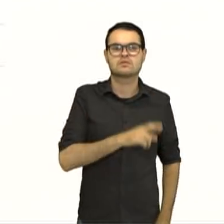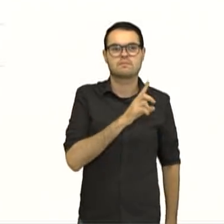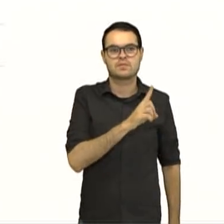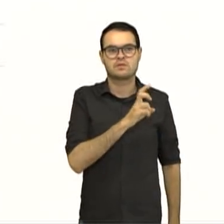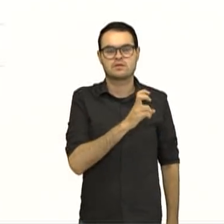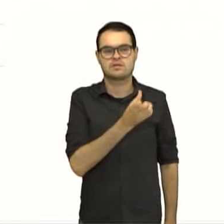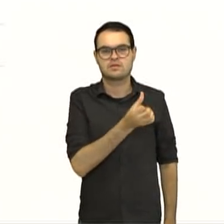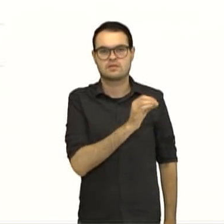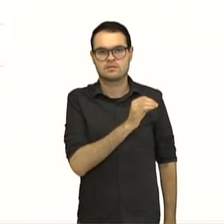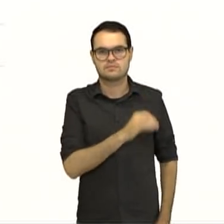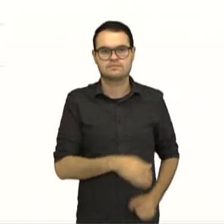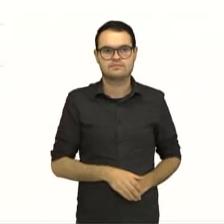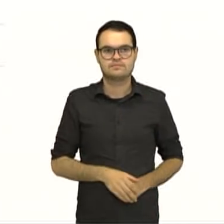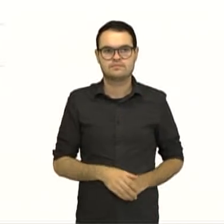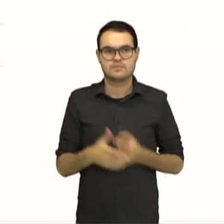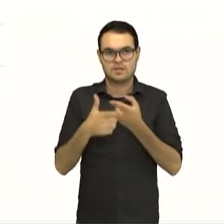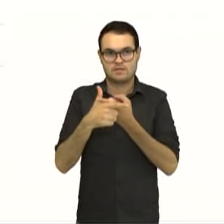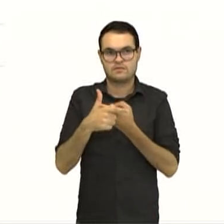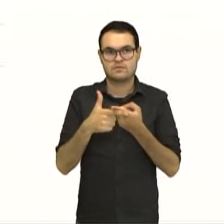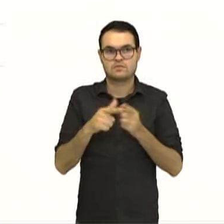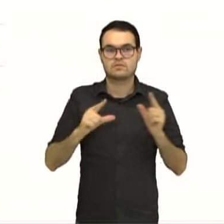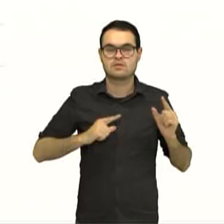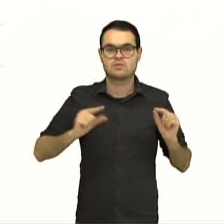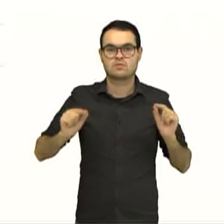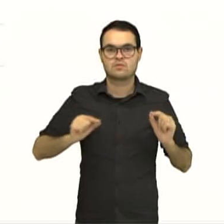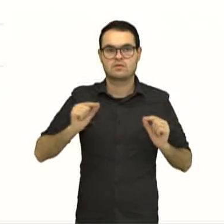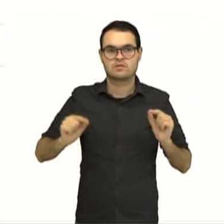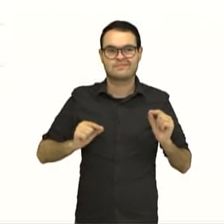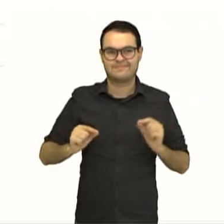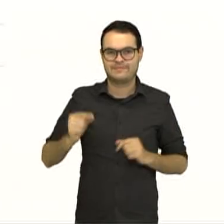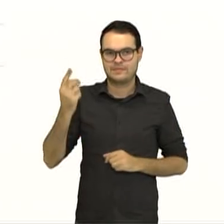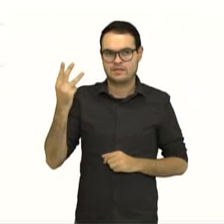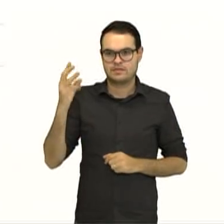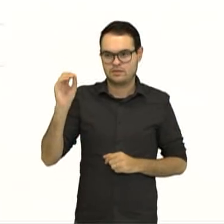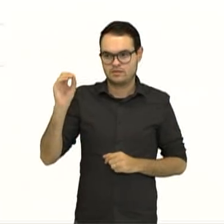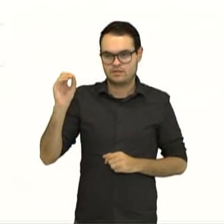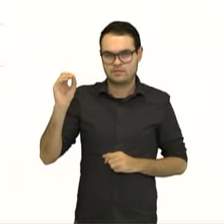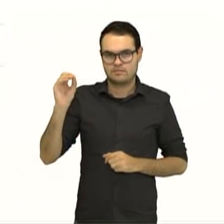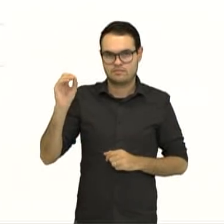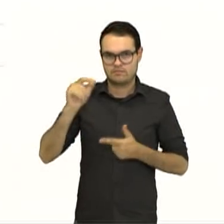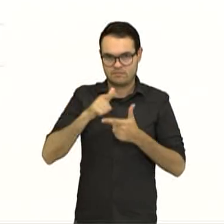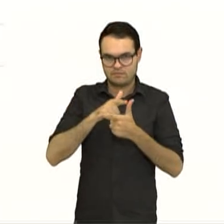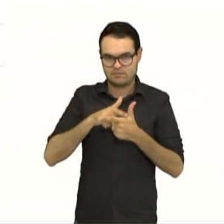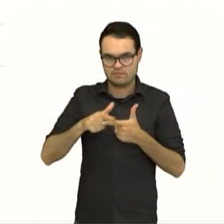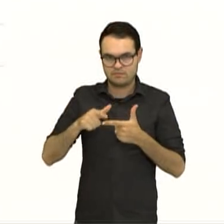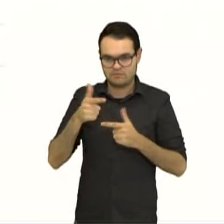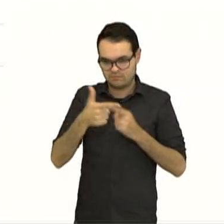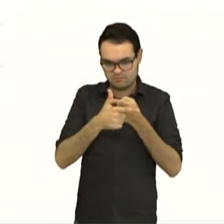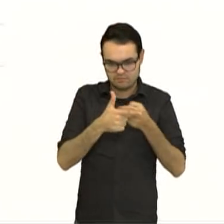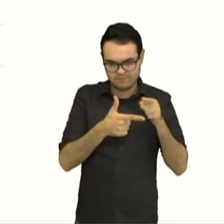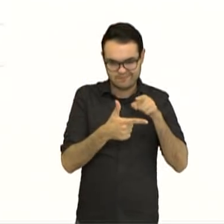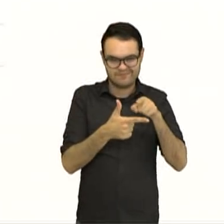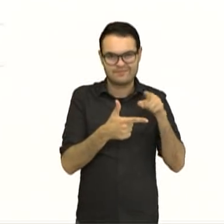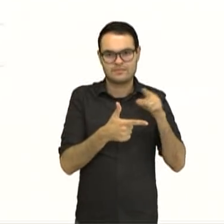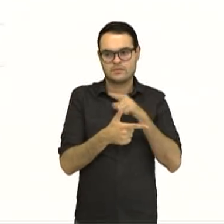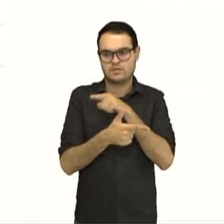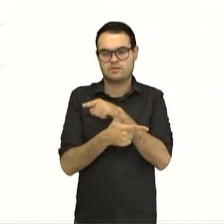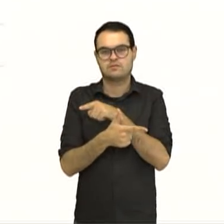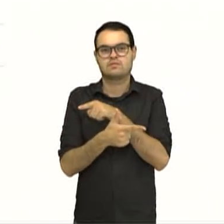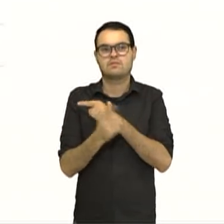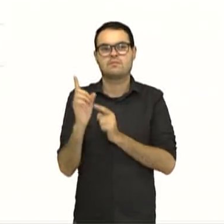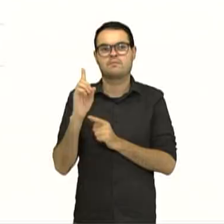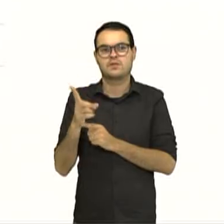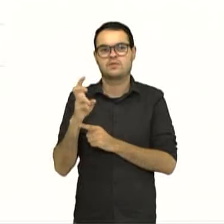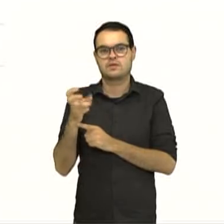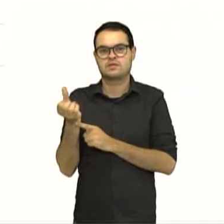Bom, pela divisão eu tenho o quê? Que o 30 é o divisor, 1.560 é o dividendo. E aí eu faço o meu cálculo